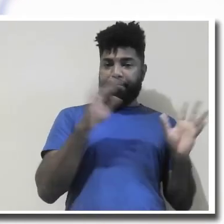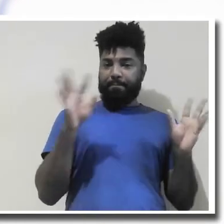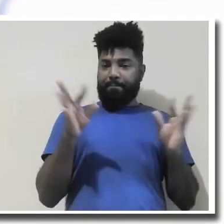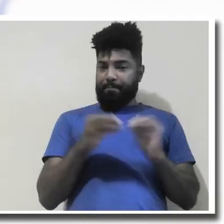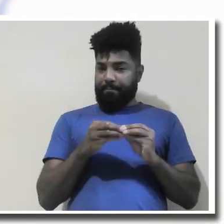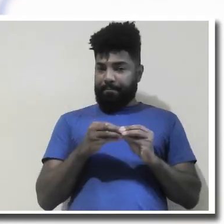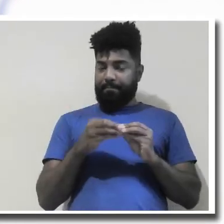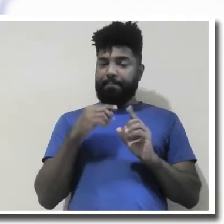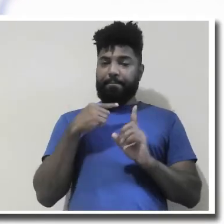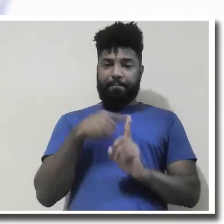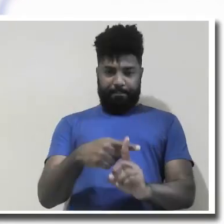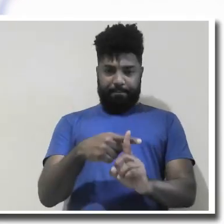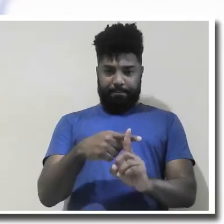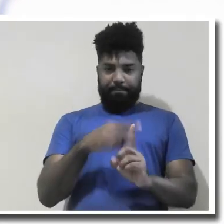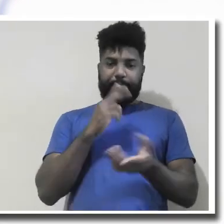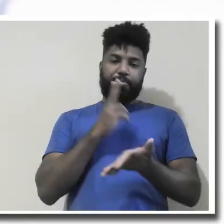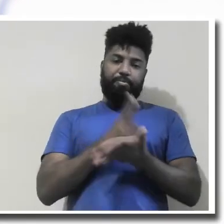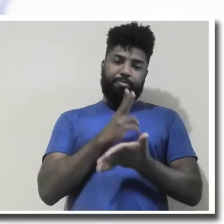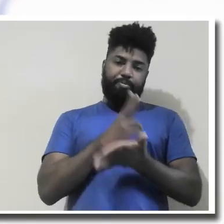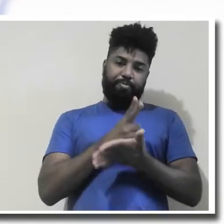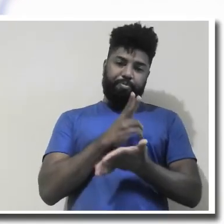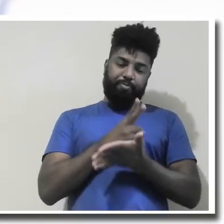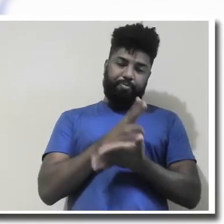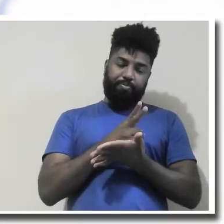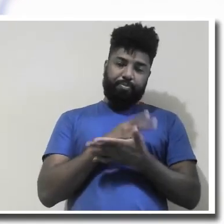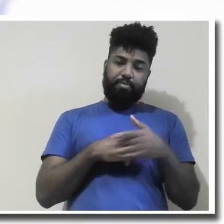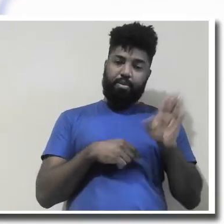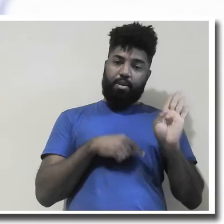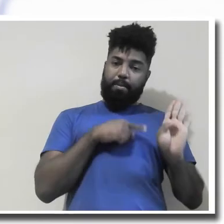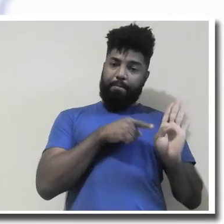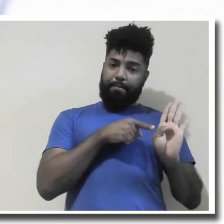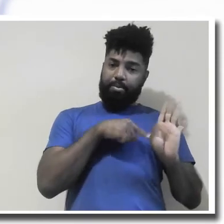sempre dará mais. Então, se B for positivo,